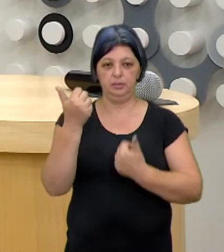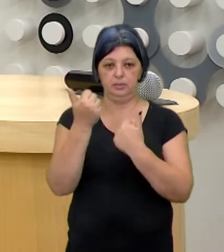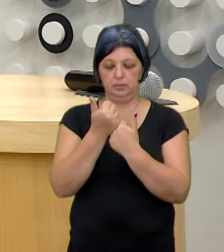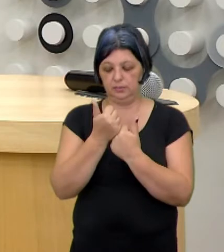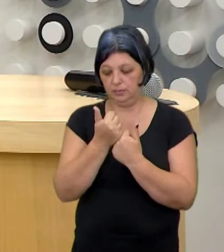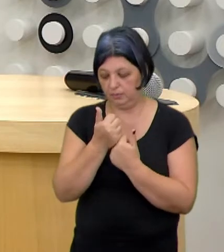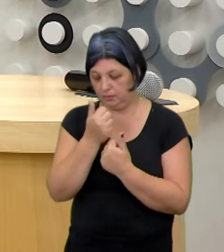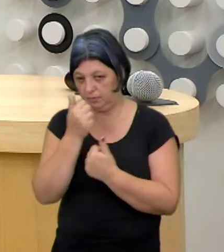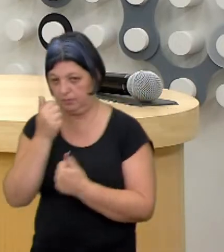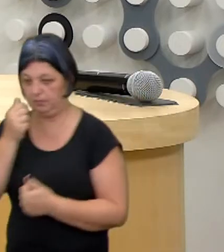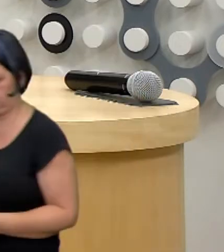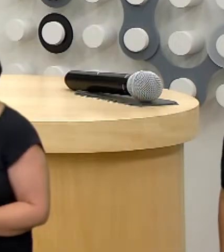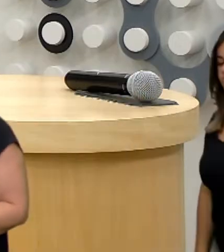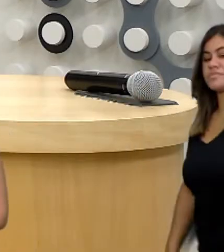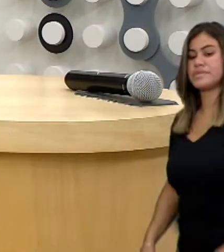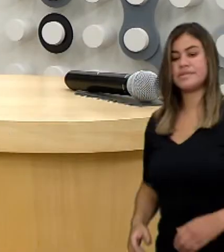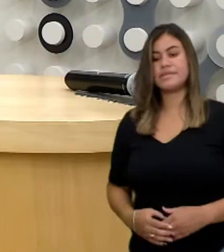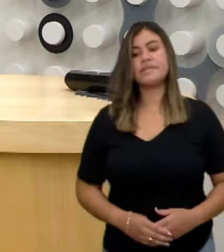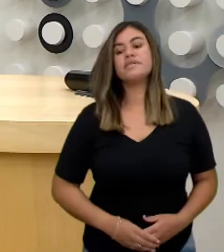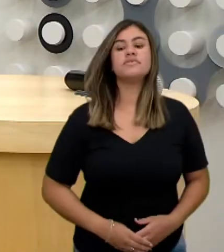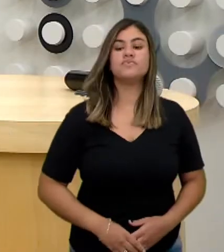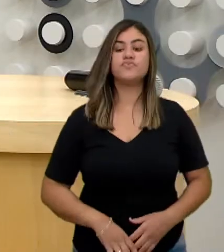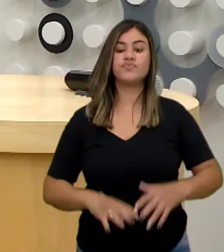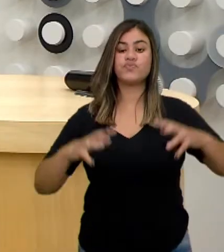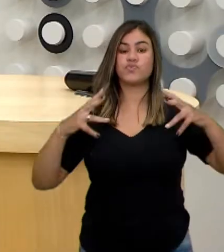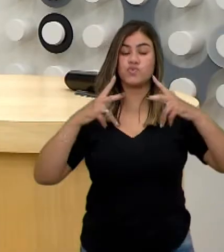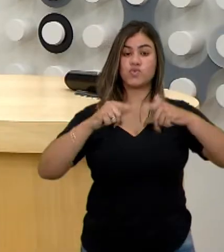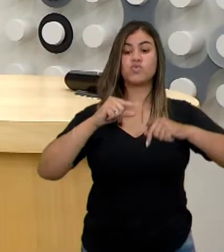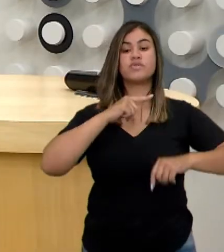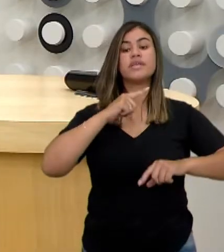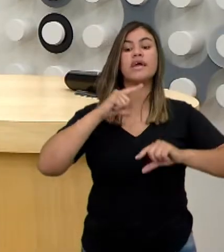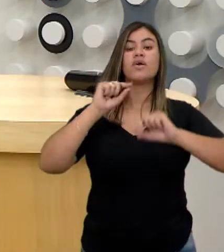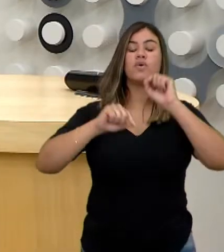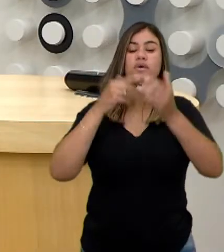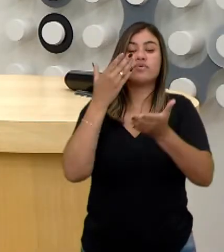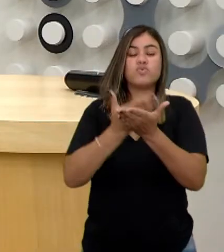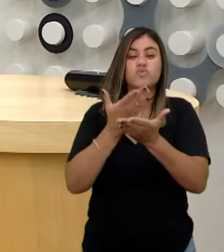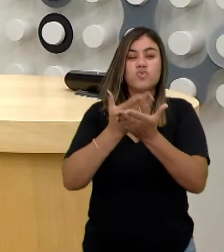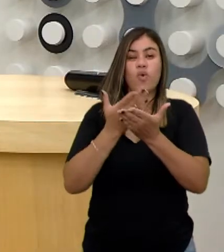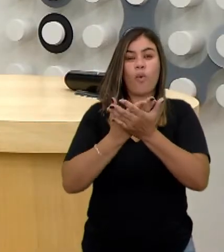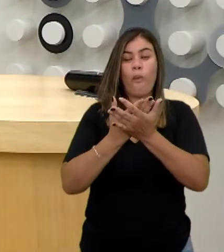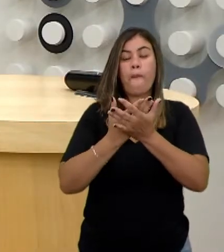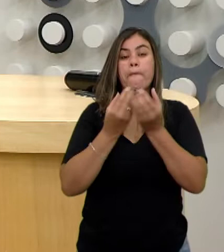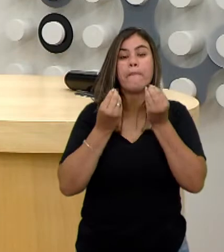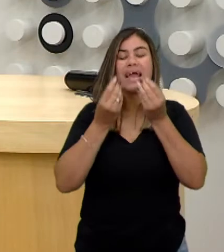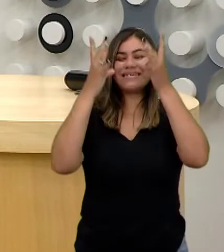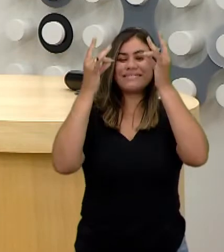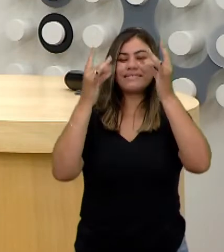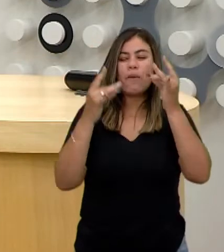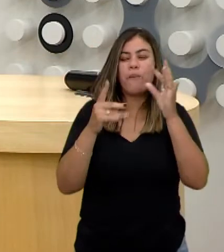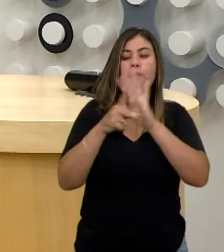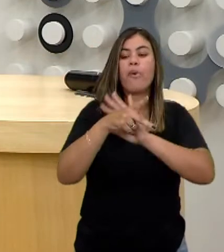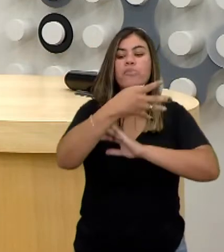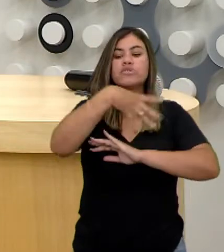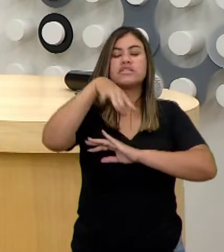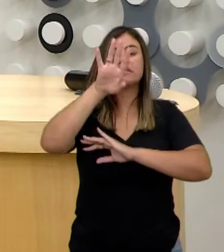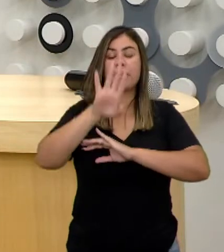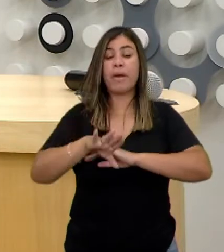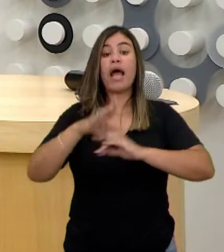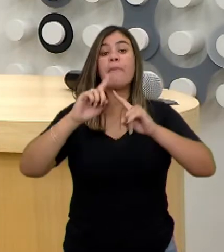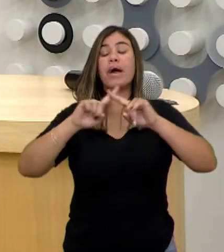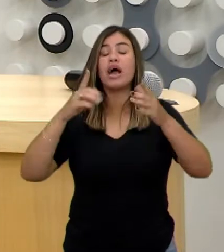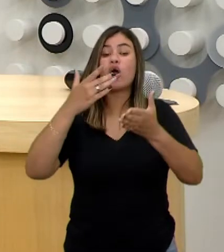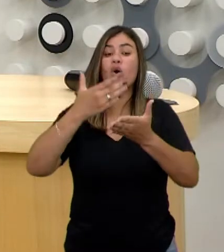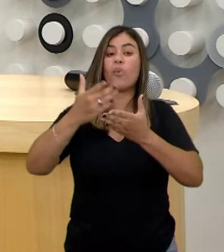um estudo, né, para o aperfeiçoamento do entendimento dessa tabela. Mas veja, ela inicia-se lá em meados do